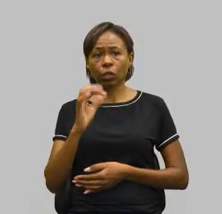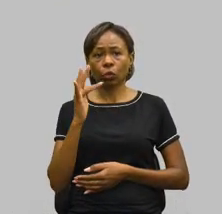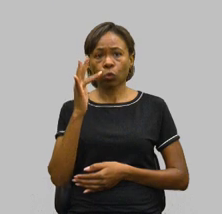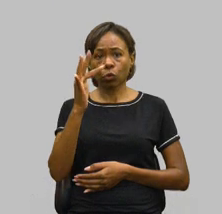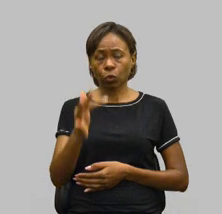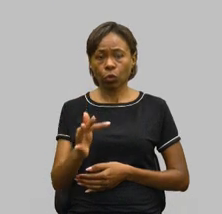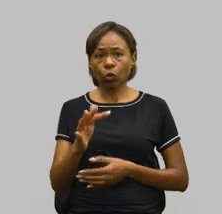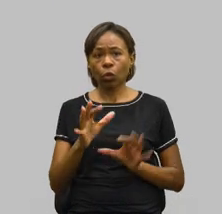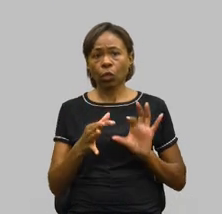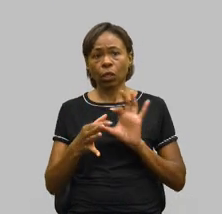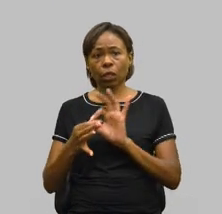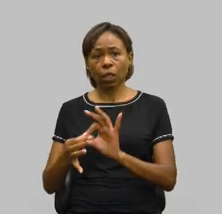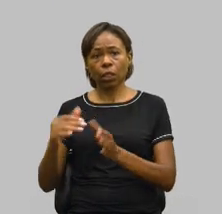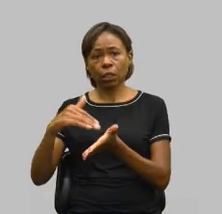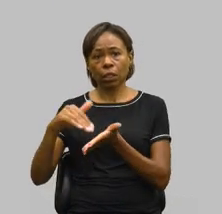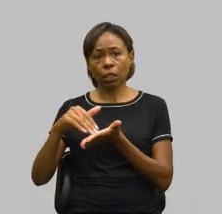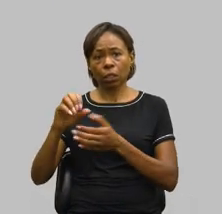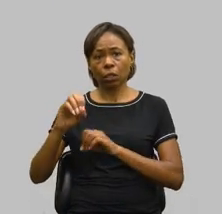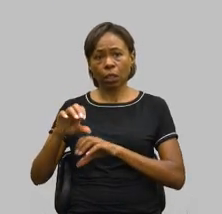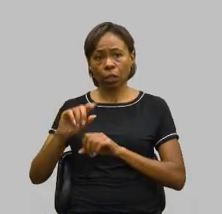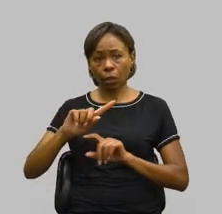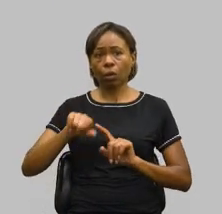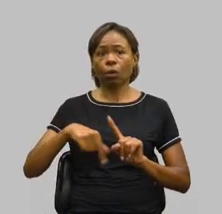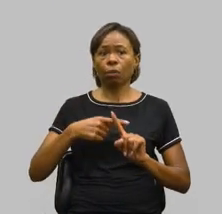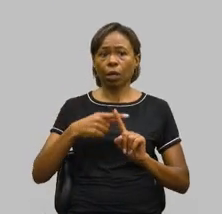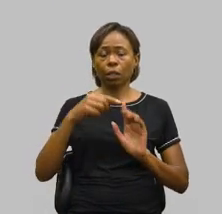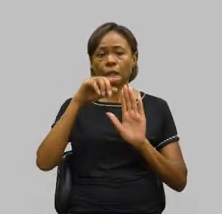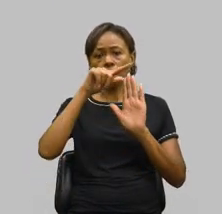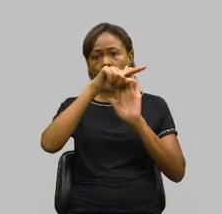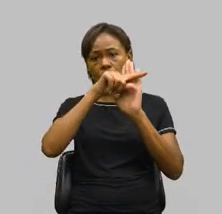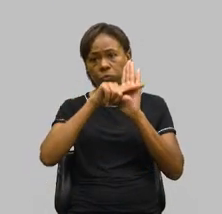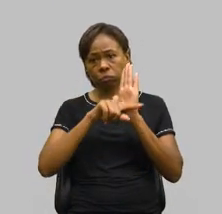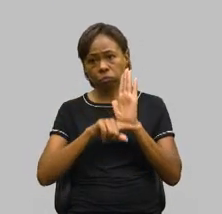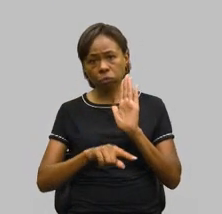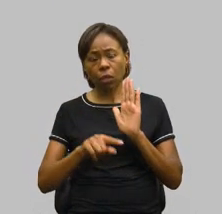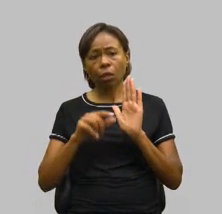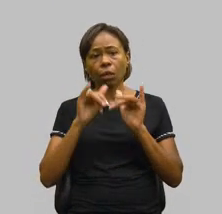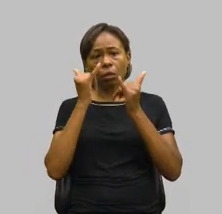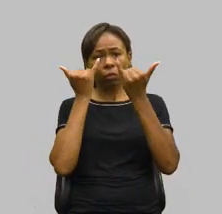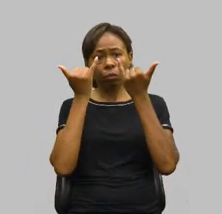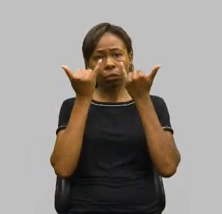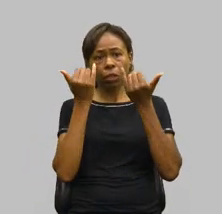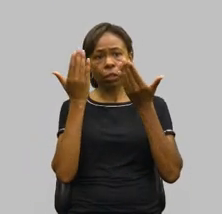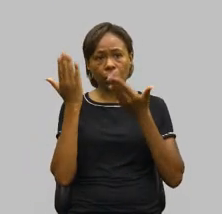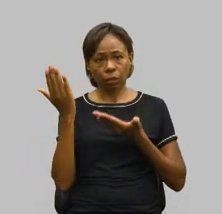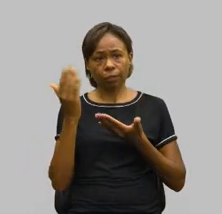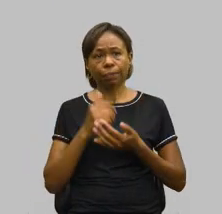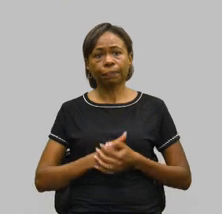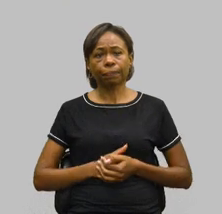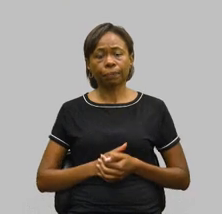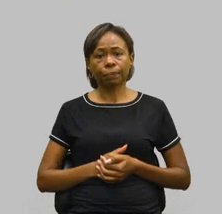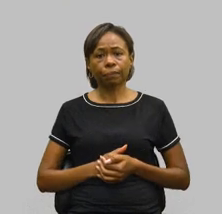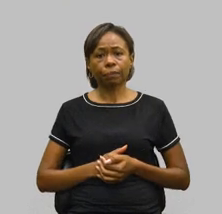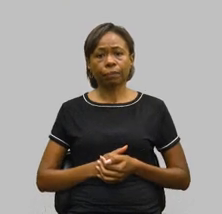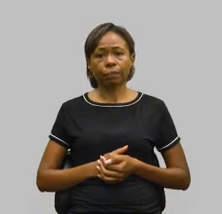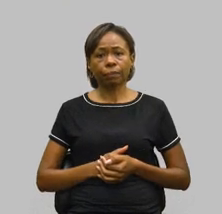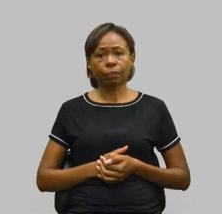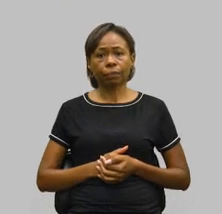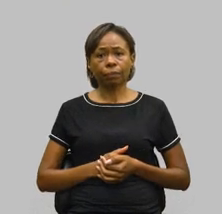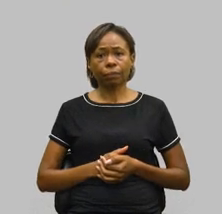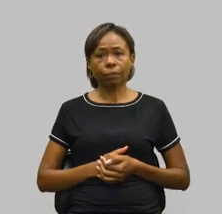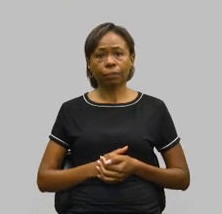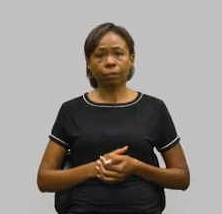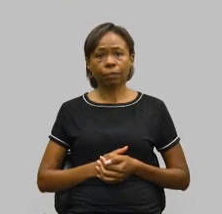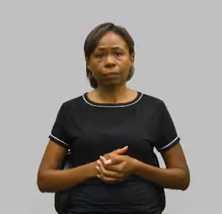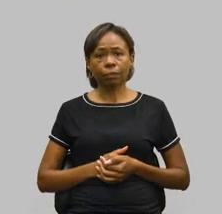educação mas também trouxemos aqui os dados para mostrar o alcance dessas crianças né em relação a dess desses